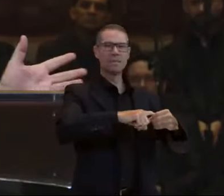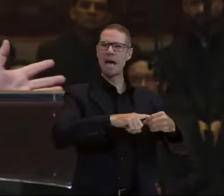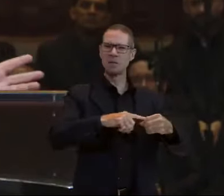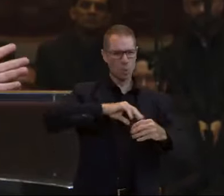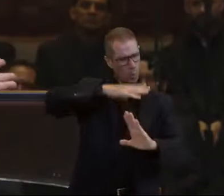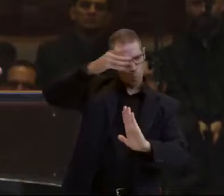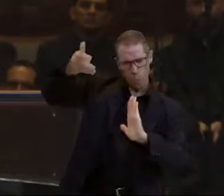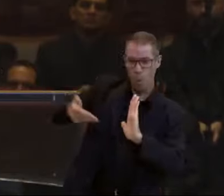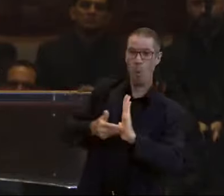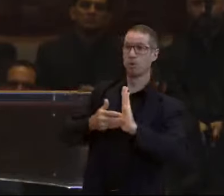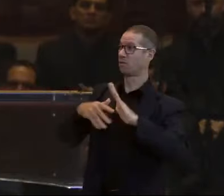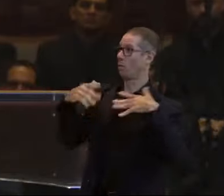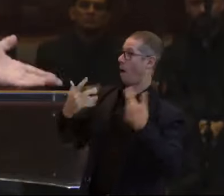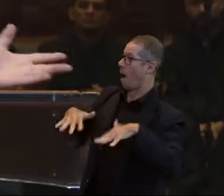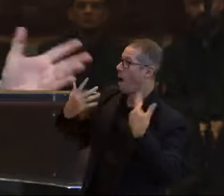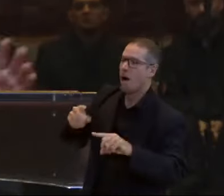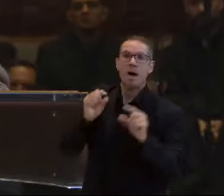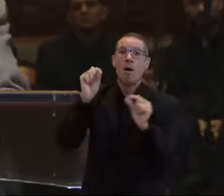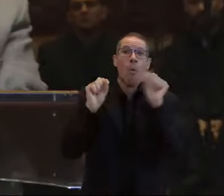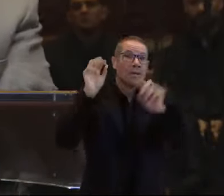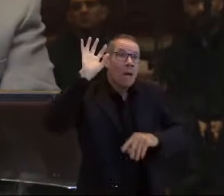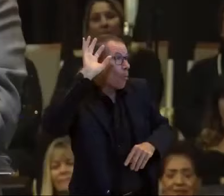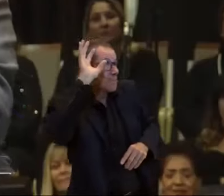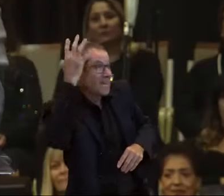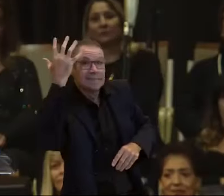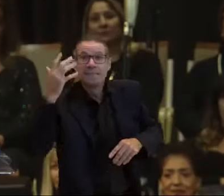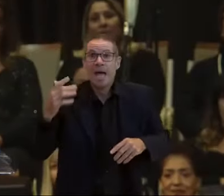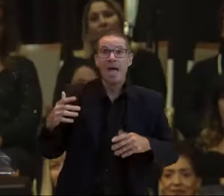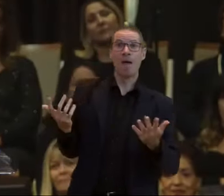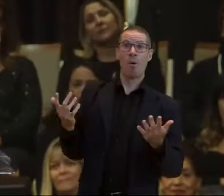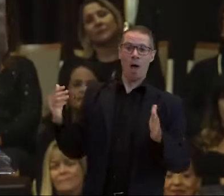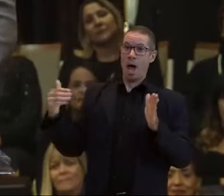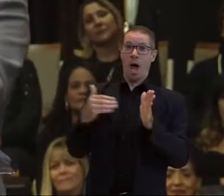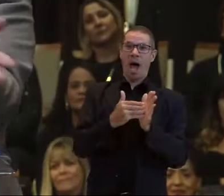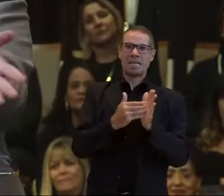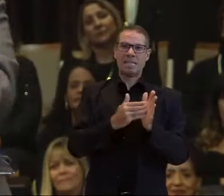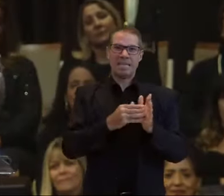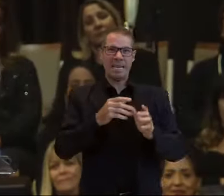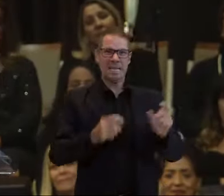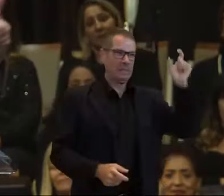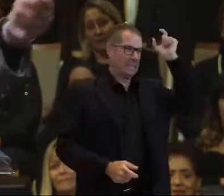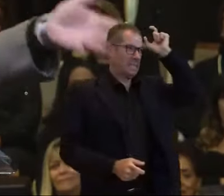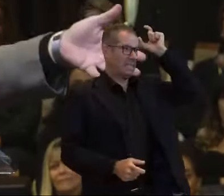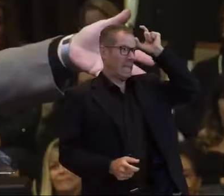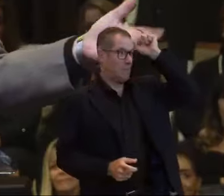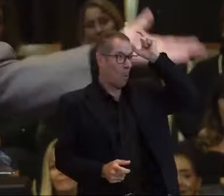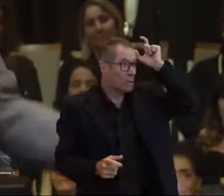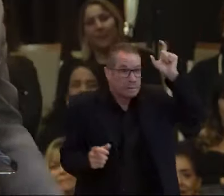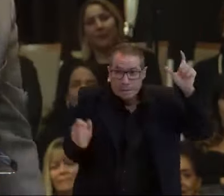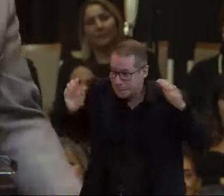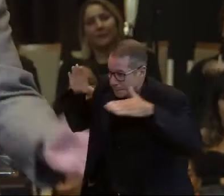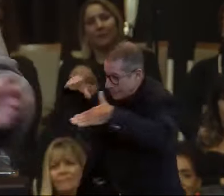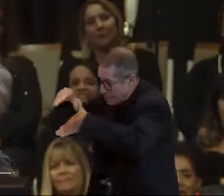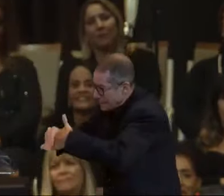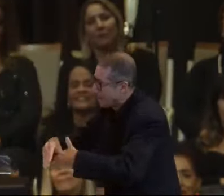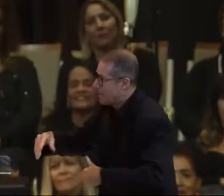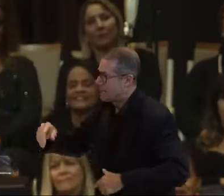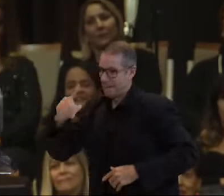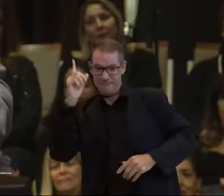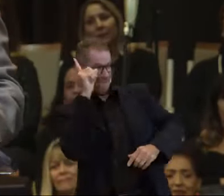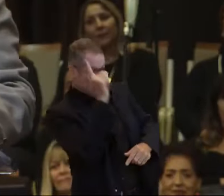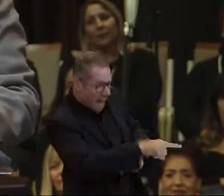assim, atônitos, dizendo: o que aconteceu? Até os demônios se submeteram à nossa